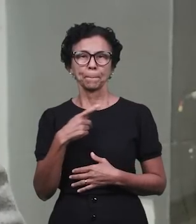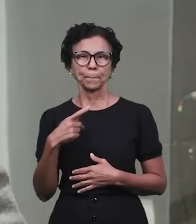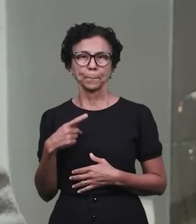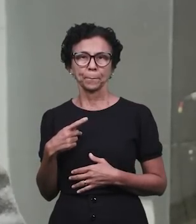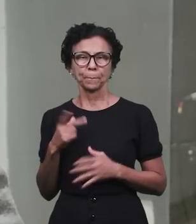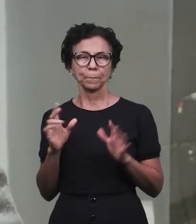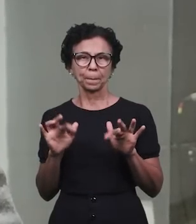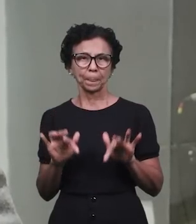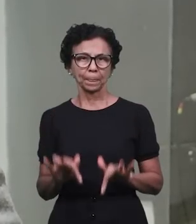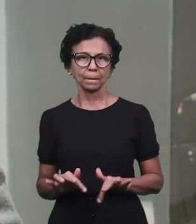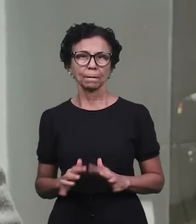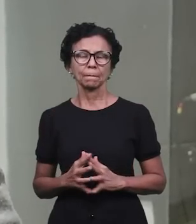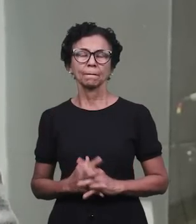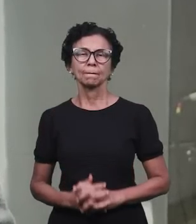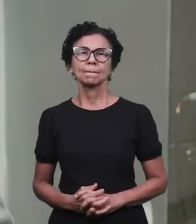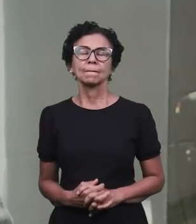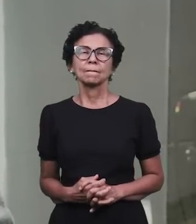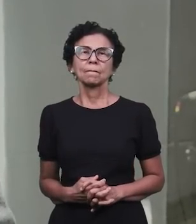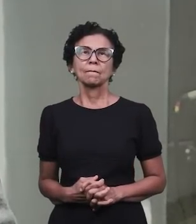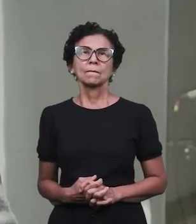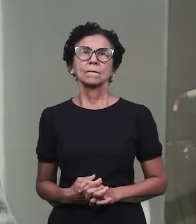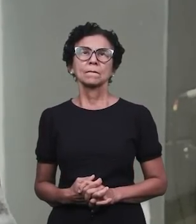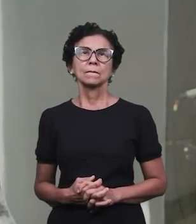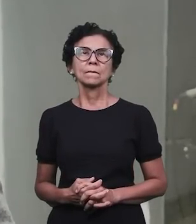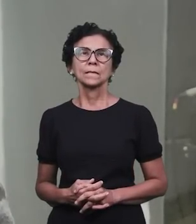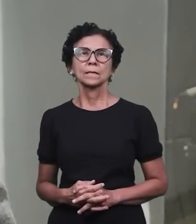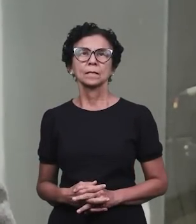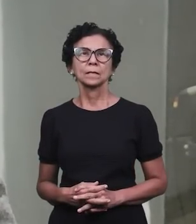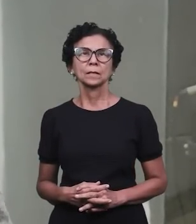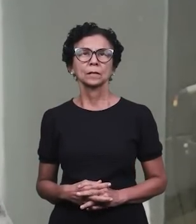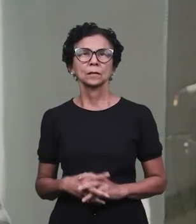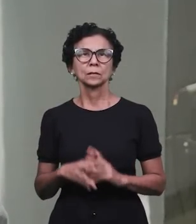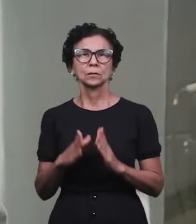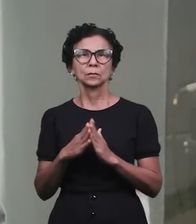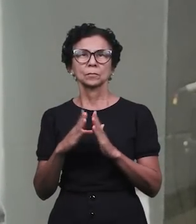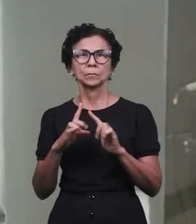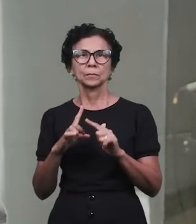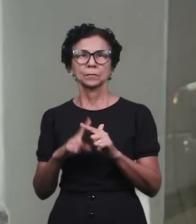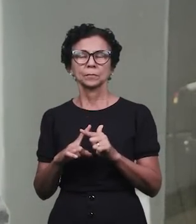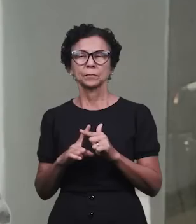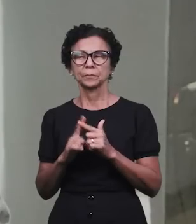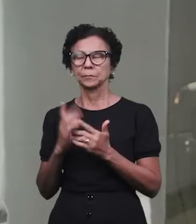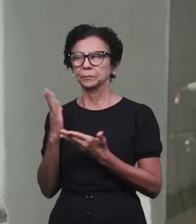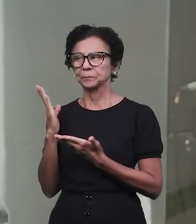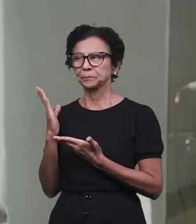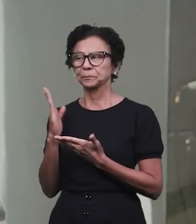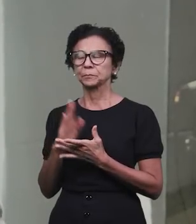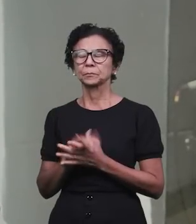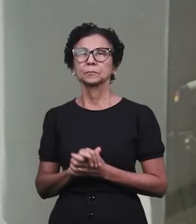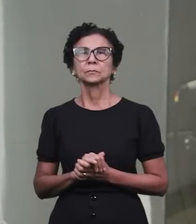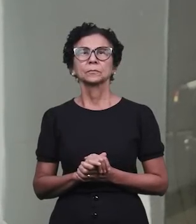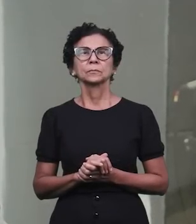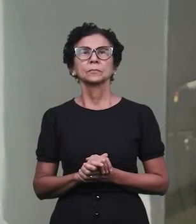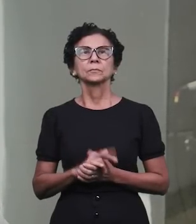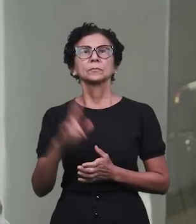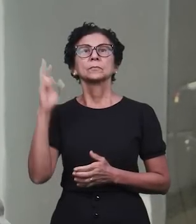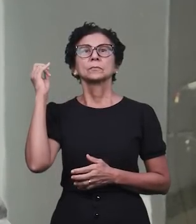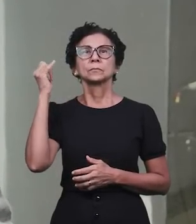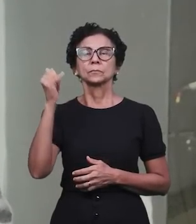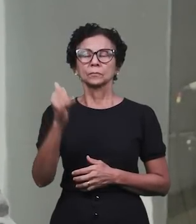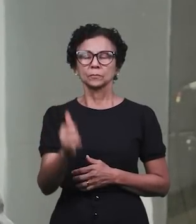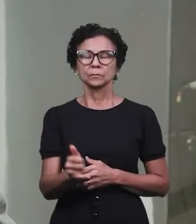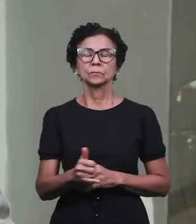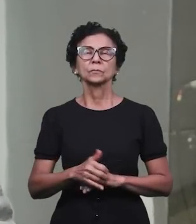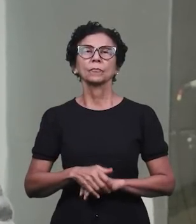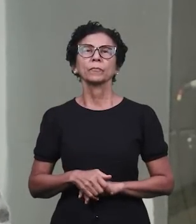Baixada Fluminense, na igreja Vilar dos Teles. Deus se revelou aqui no nosso meio, deu sinais,